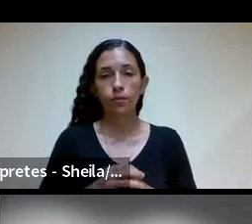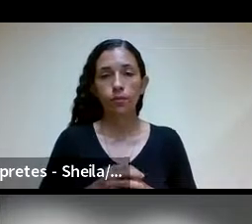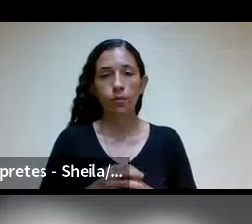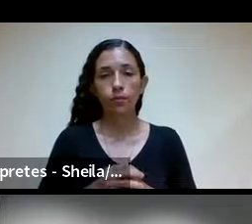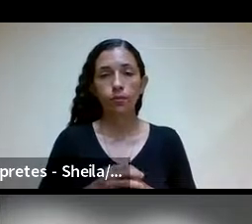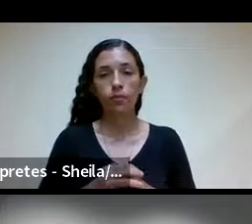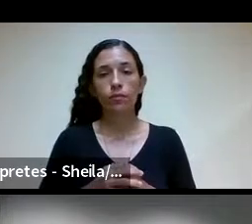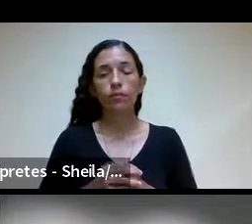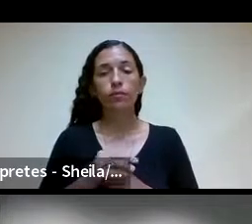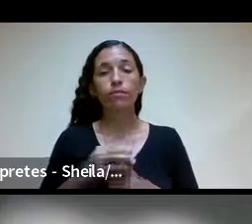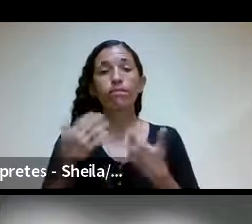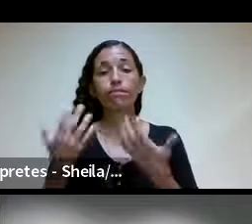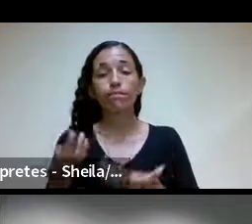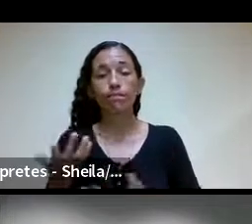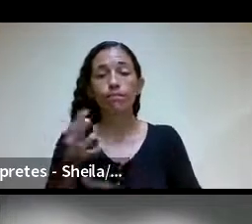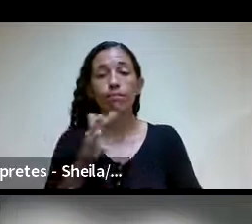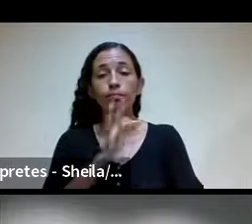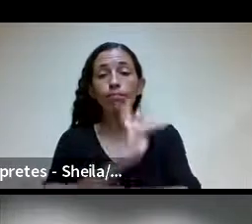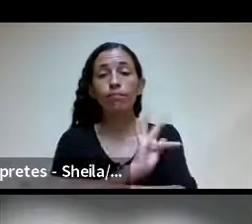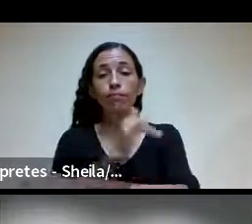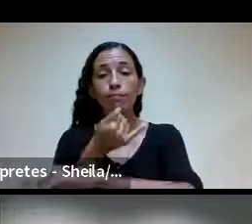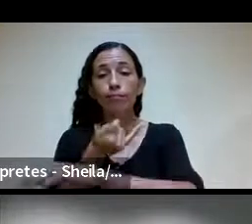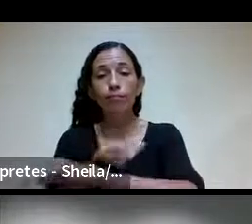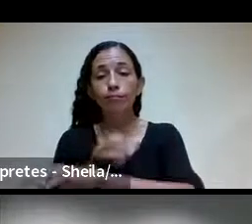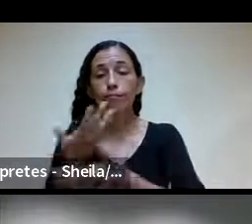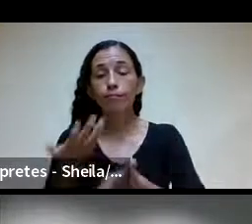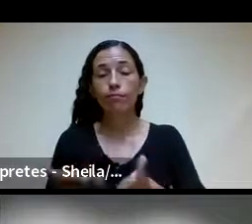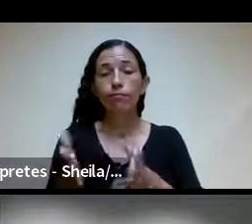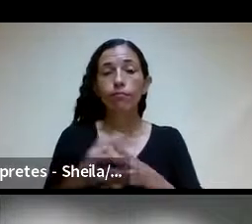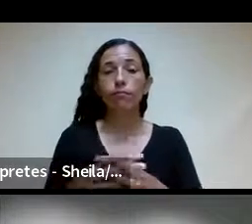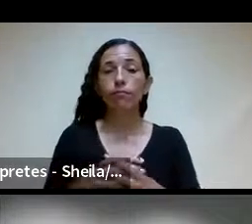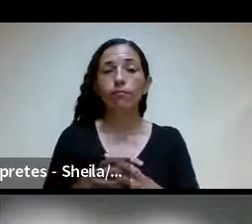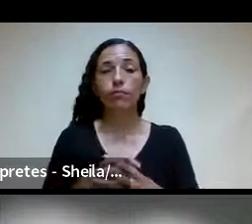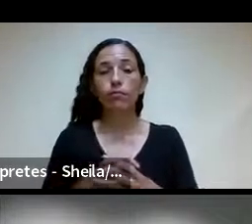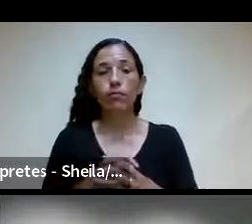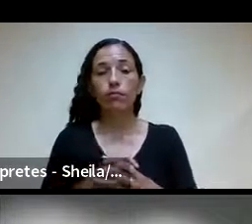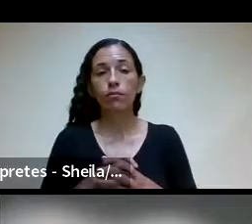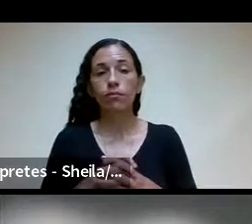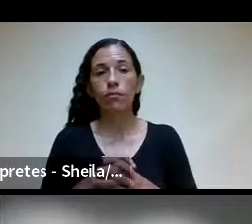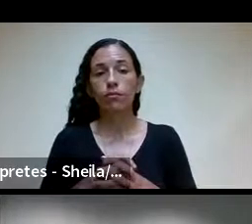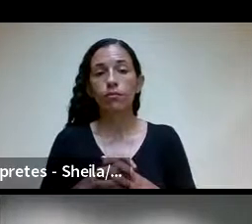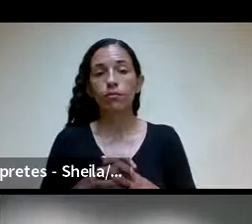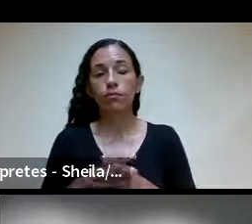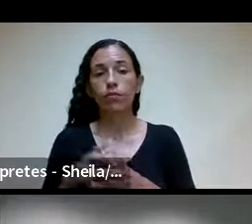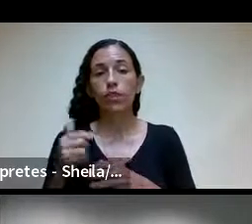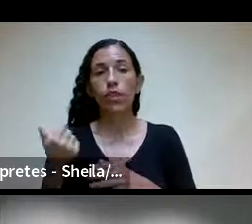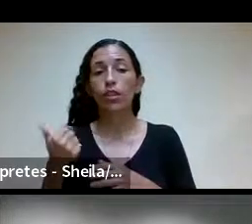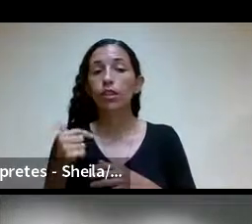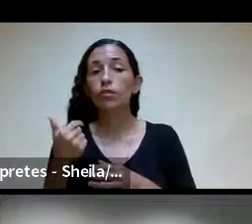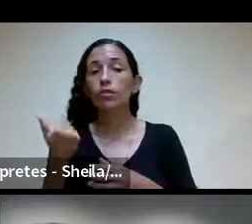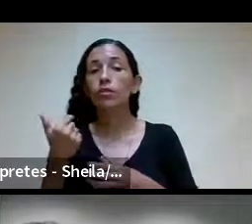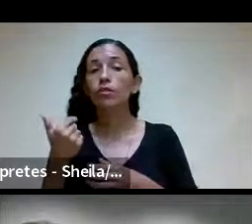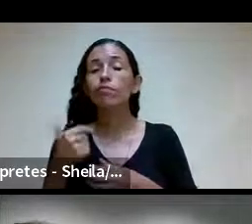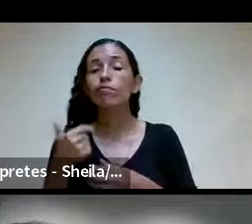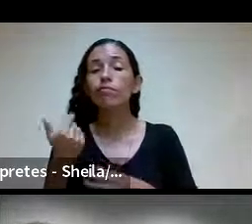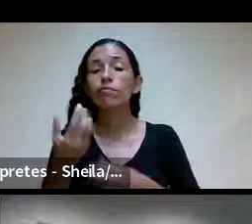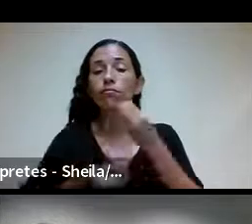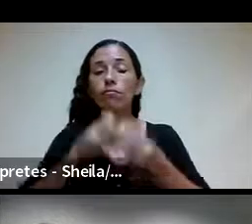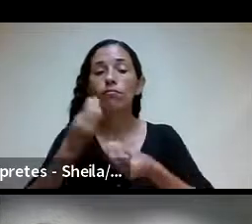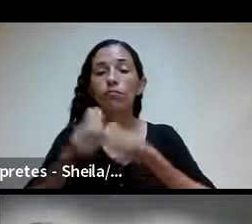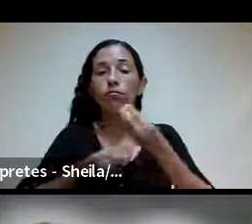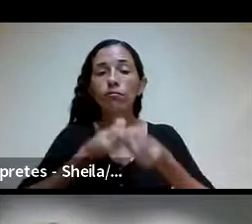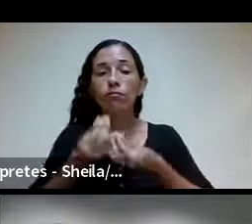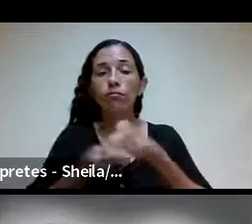Doutor Fernando, não caberia baixar a indiligência para que ele, o